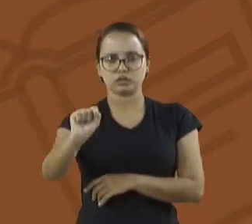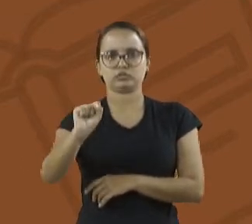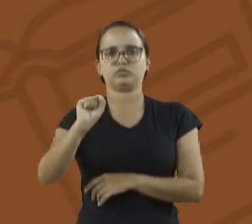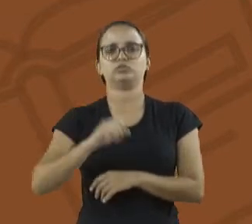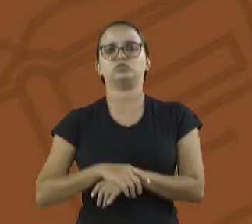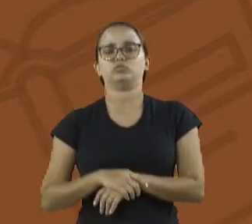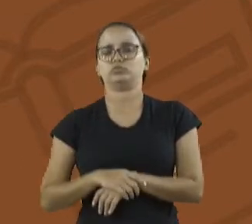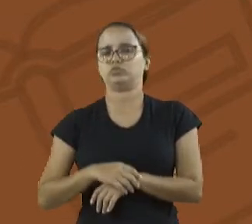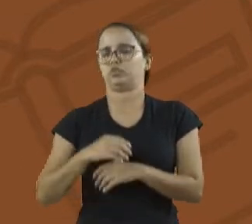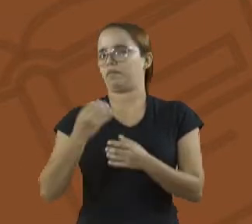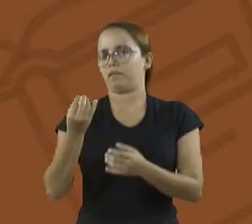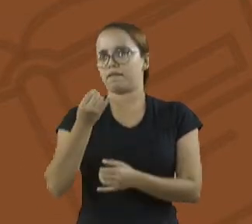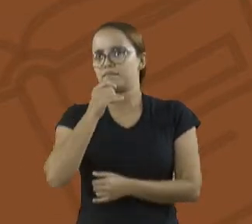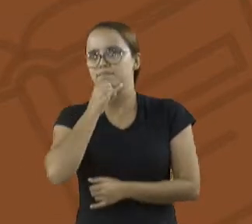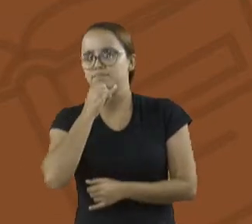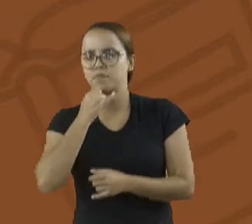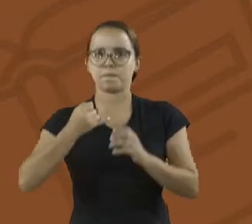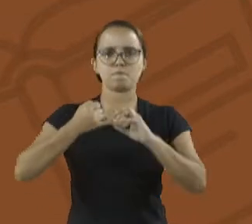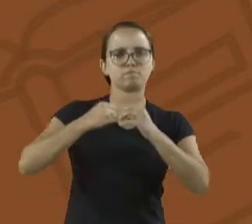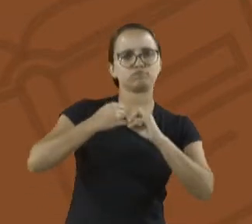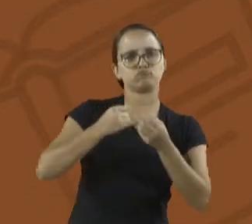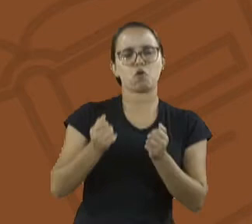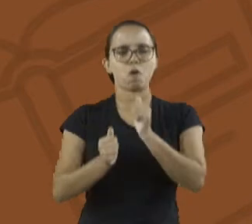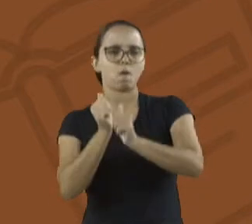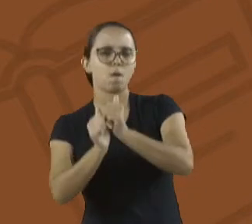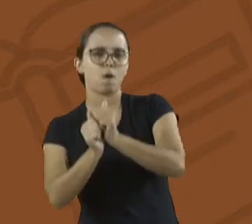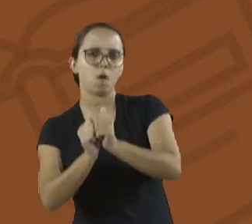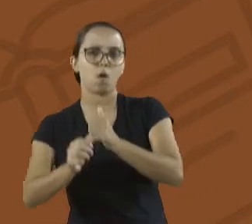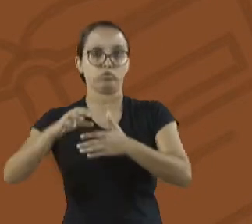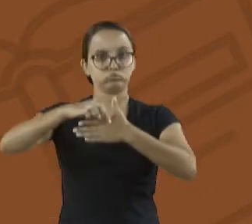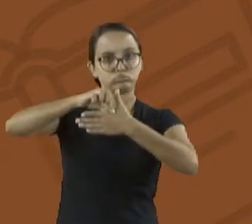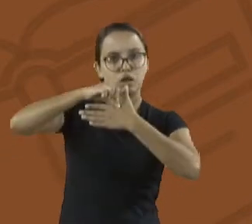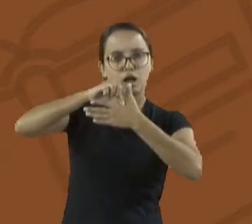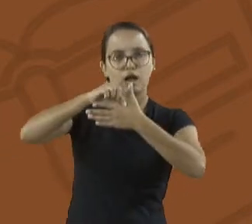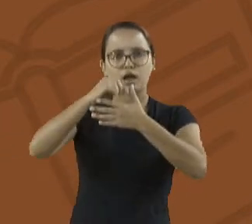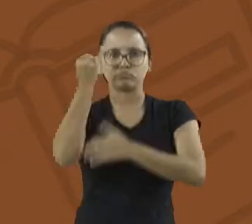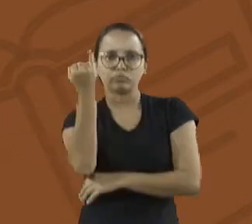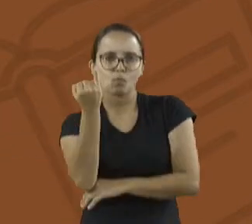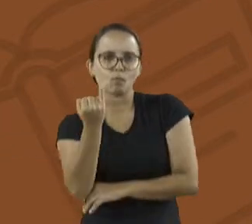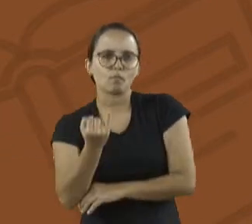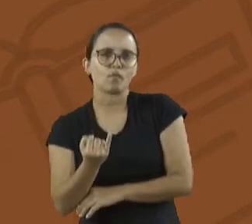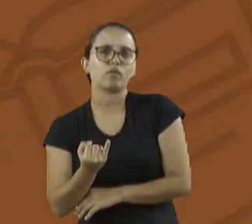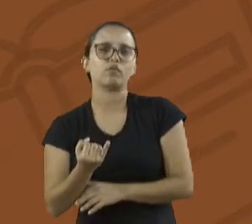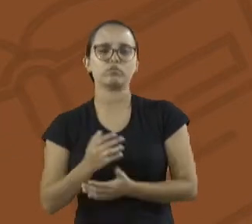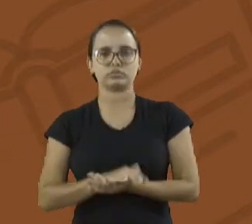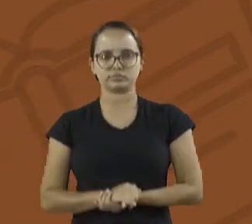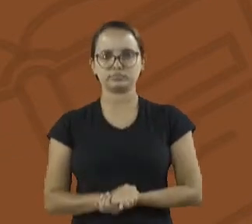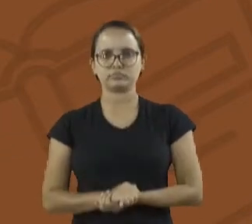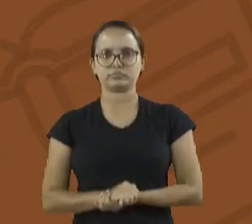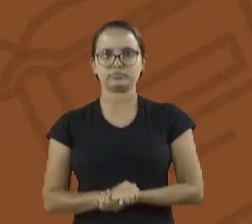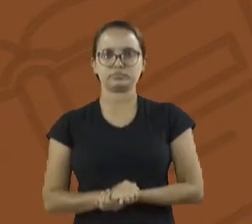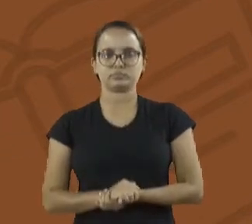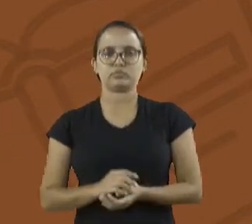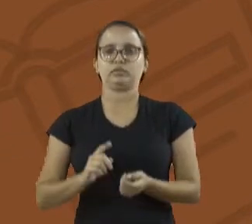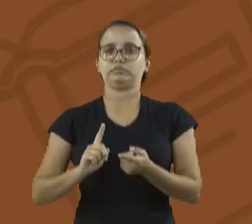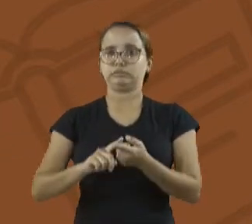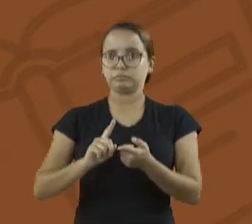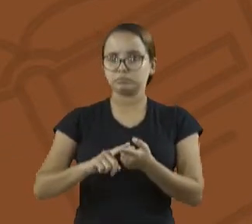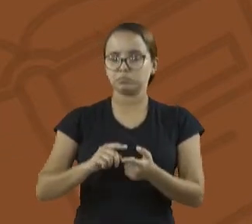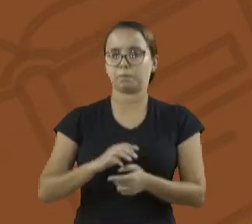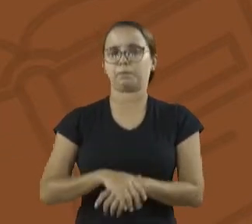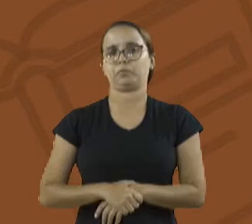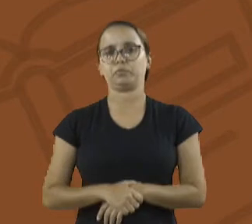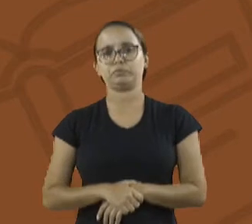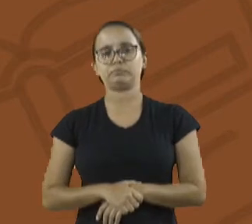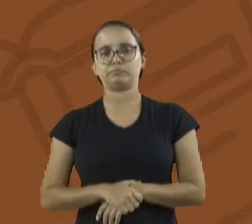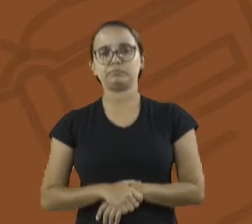arroz, aquela carne sem gordura, quem for se alimentar com carne, na questão do proteica em si,